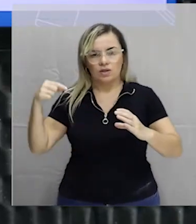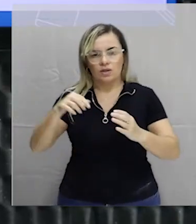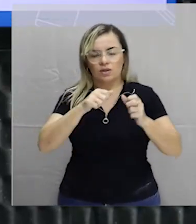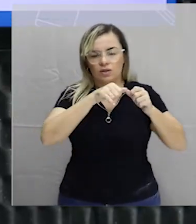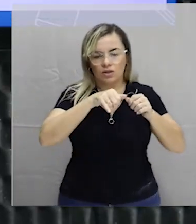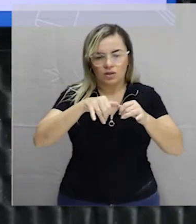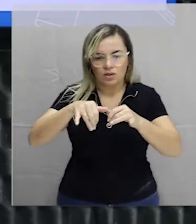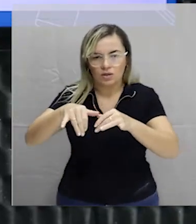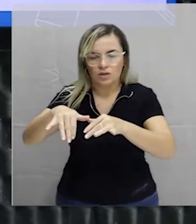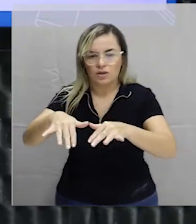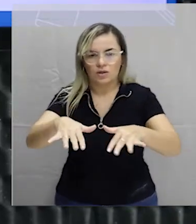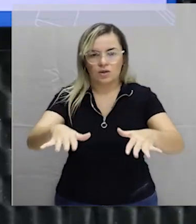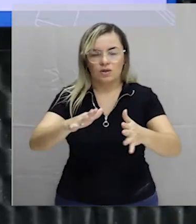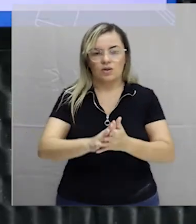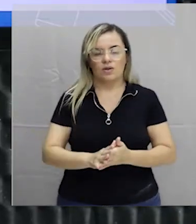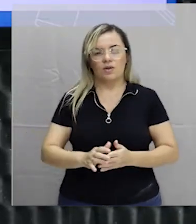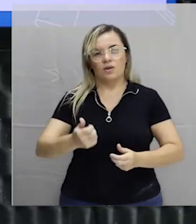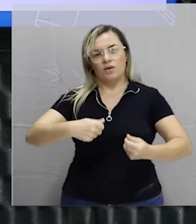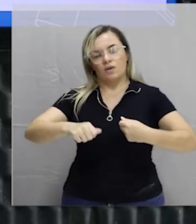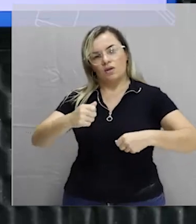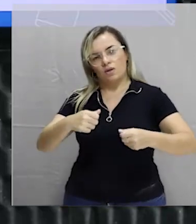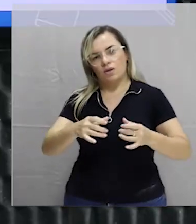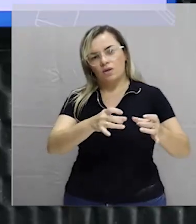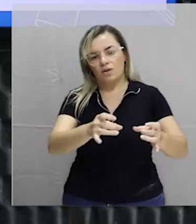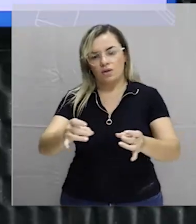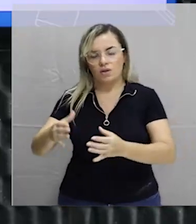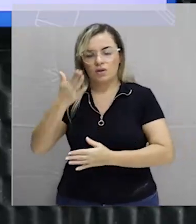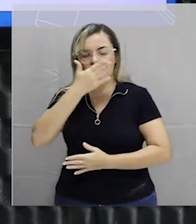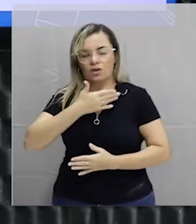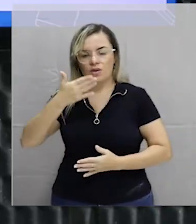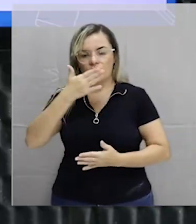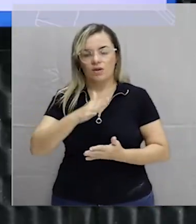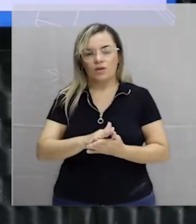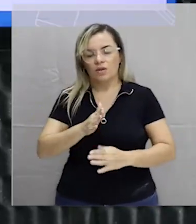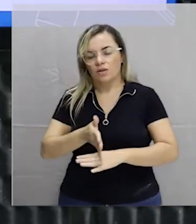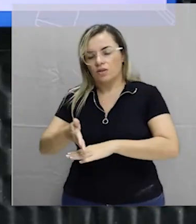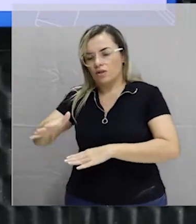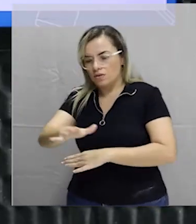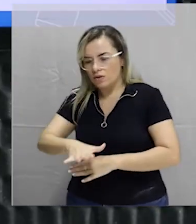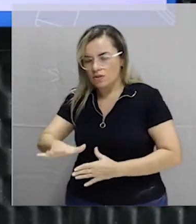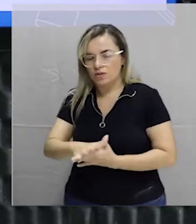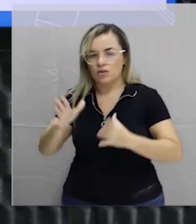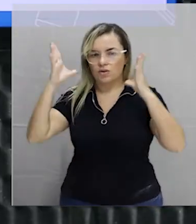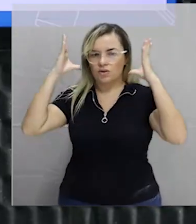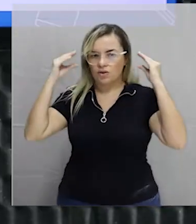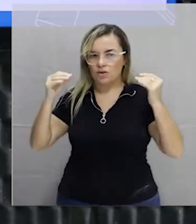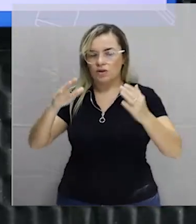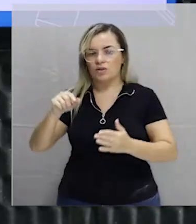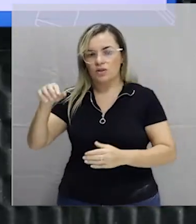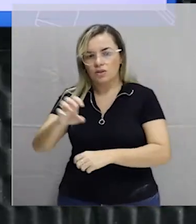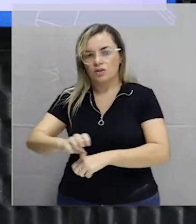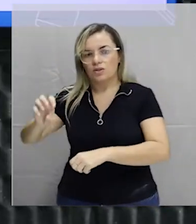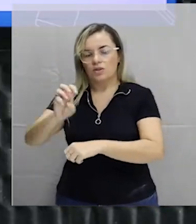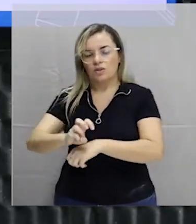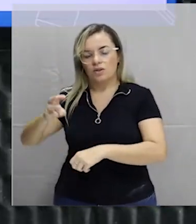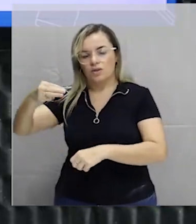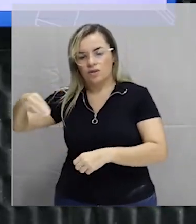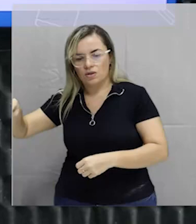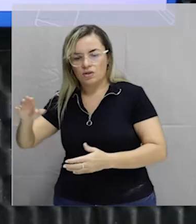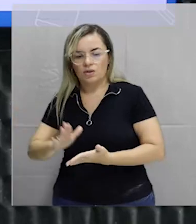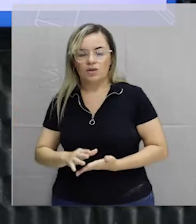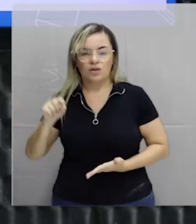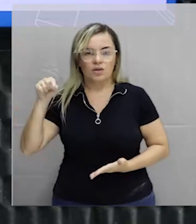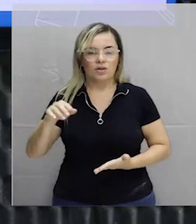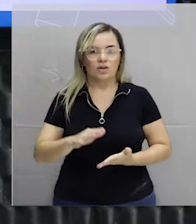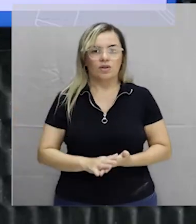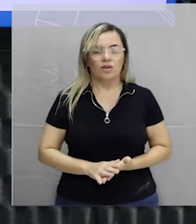mercantil dessa invasão holandesa na capitania do Maranhão. Uma invasão que ela foi marcada por saques,